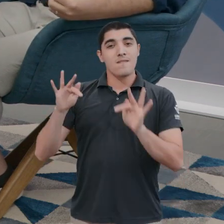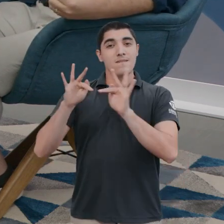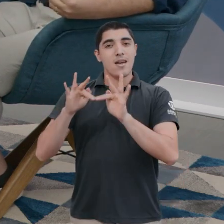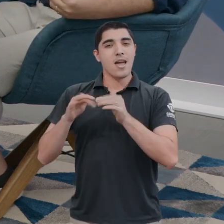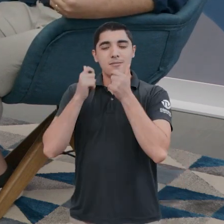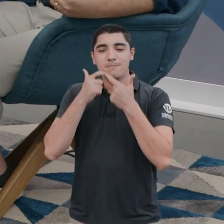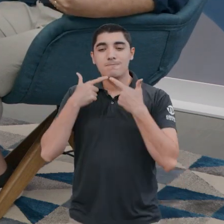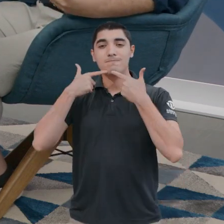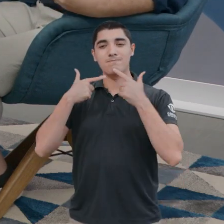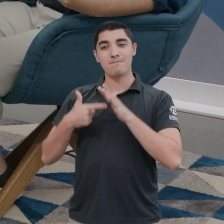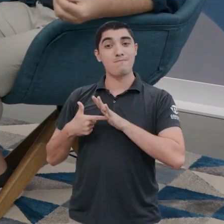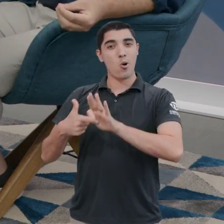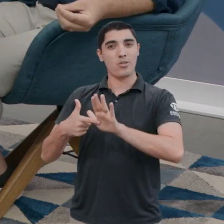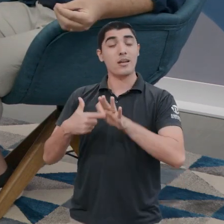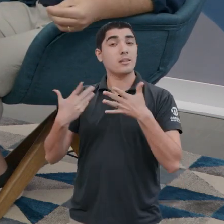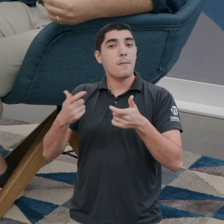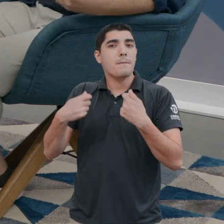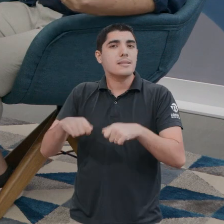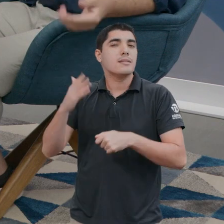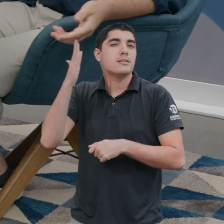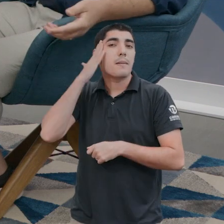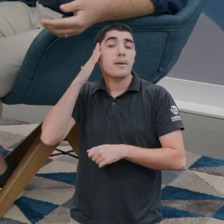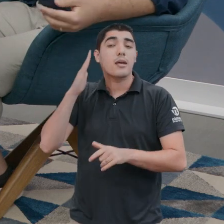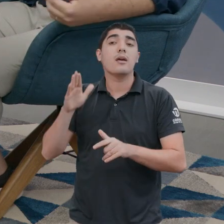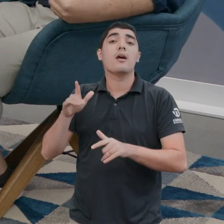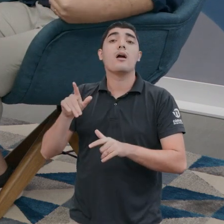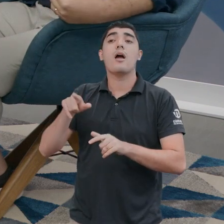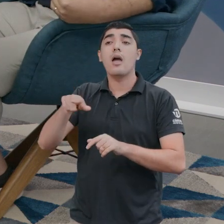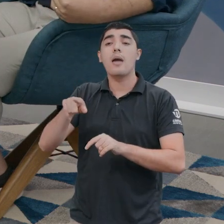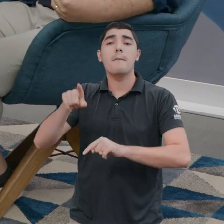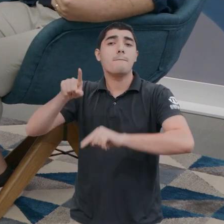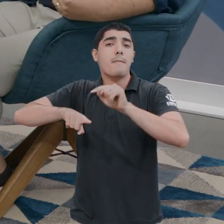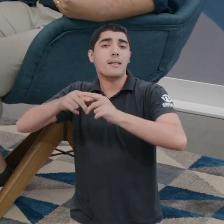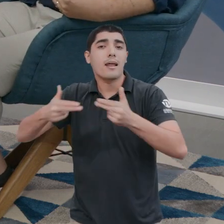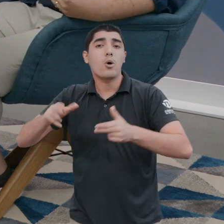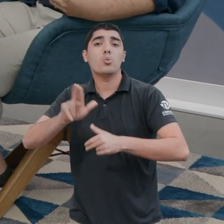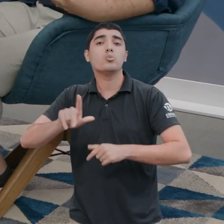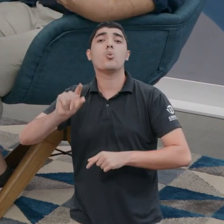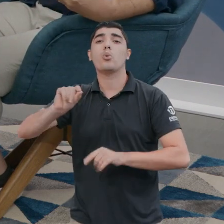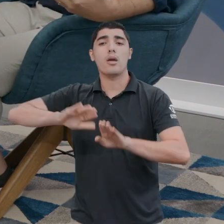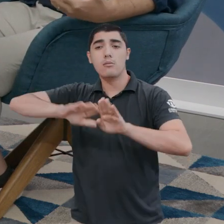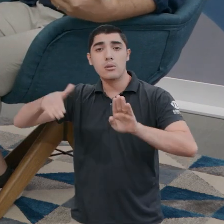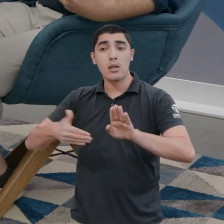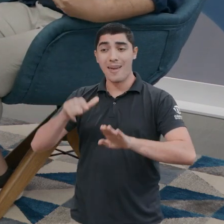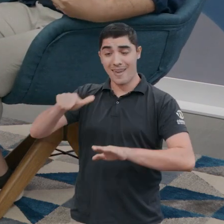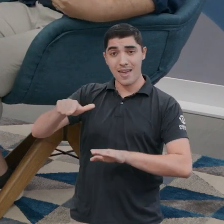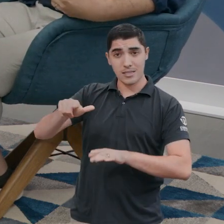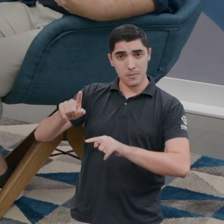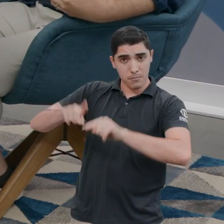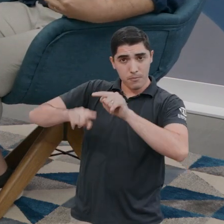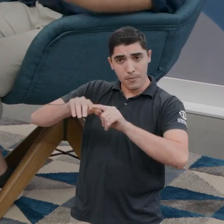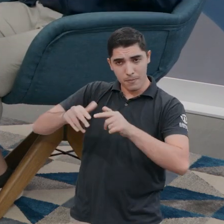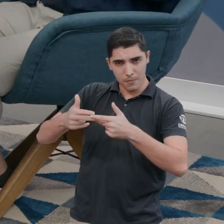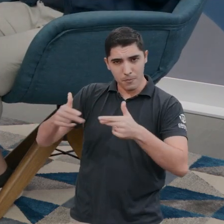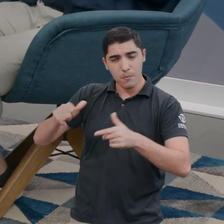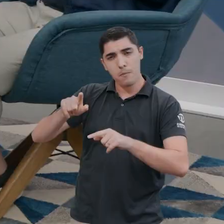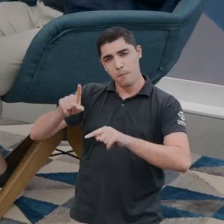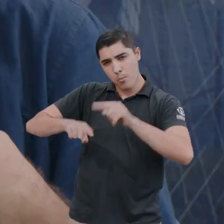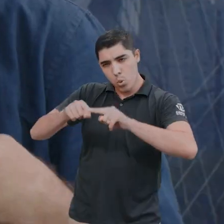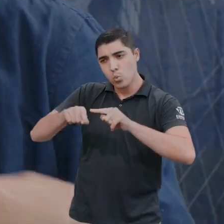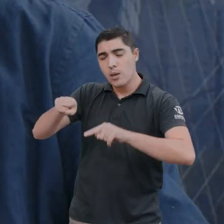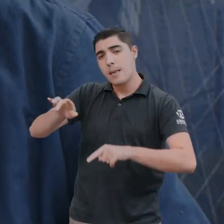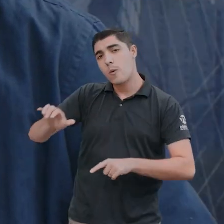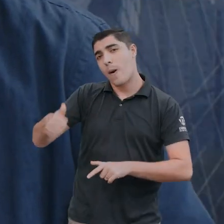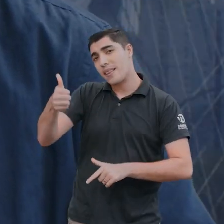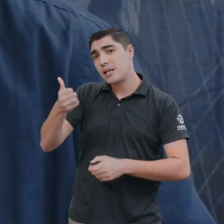com ter a consciência de quem fez, do material utilizado, da qualidade desse produto e o que ele representa para